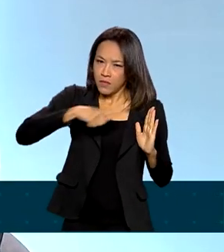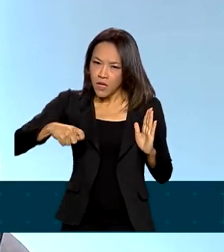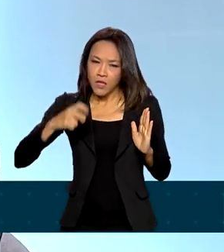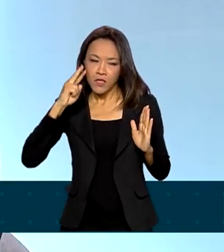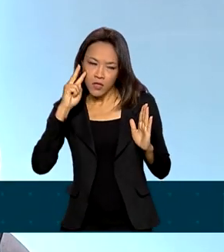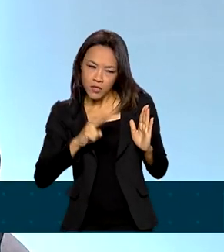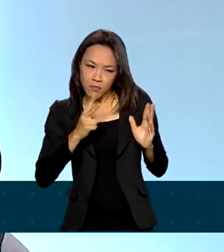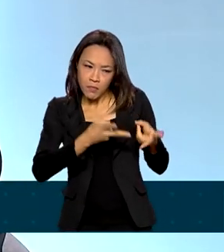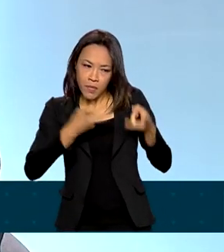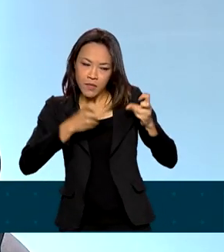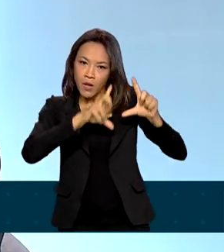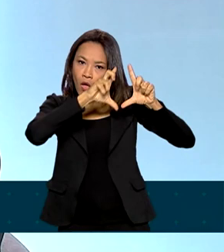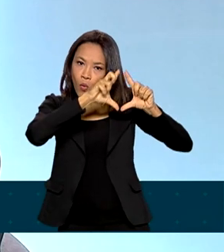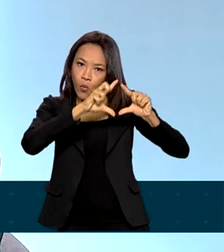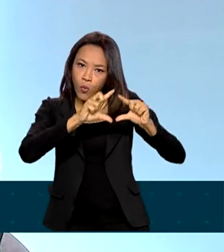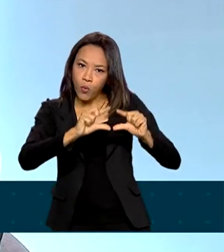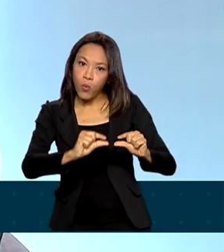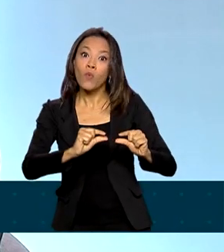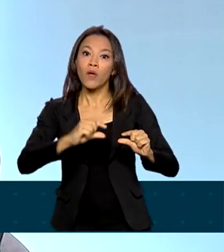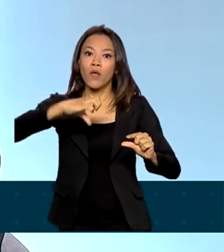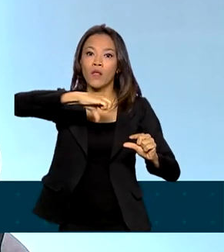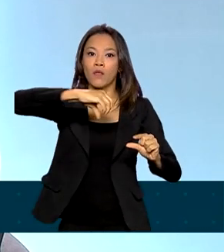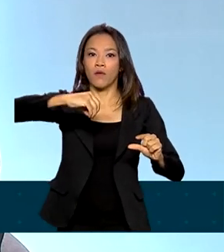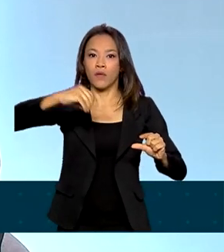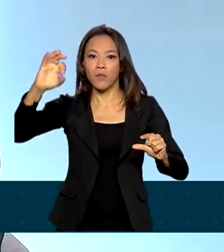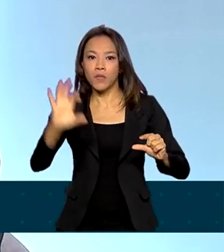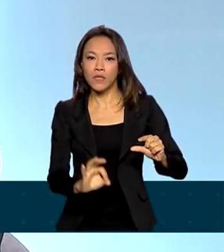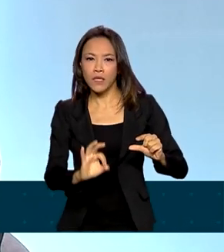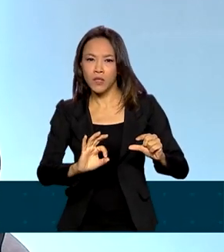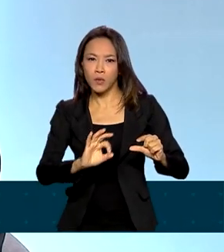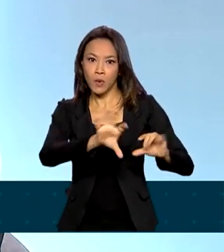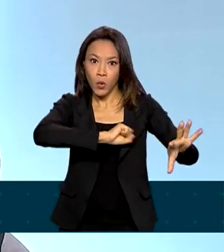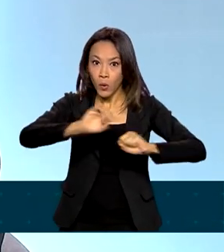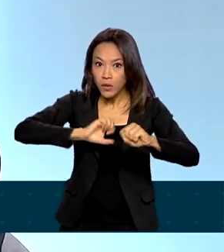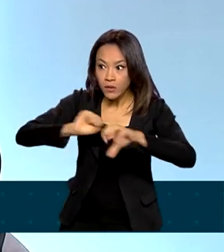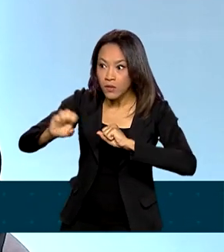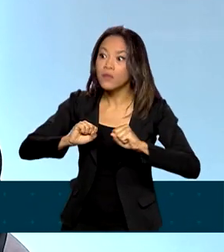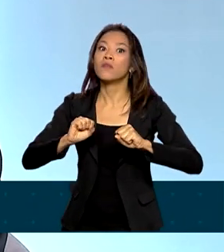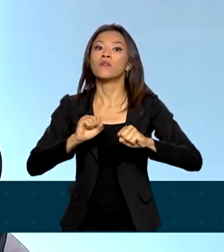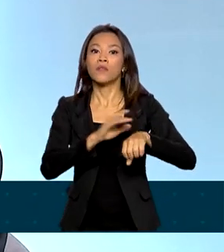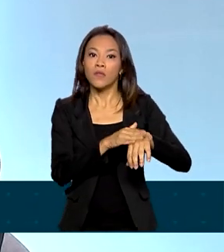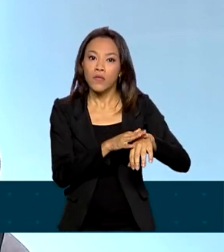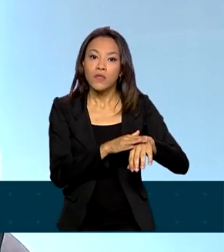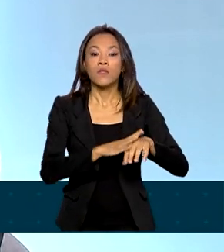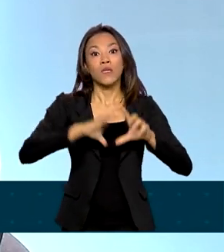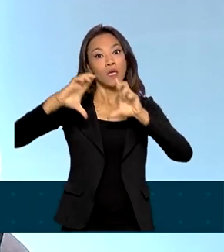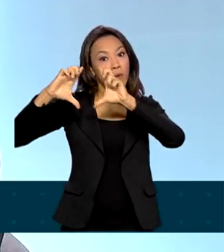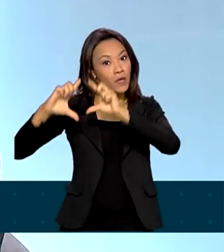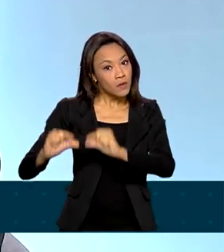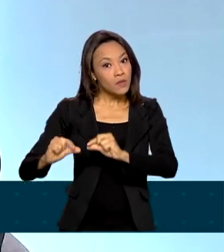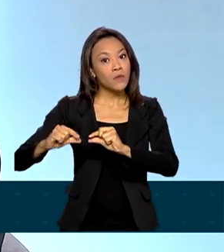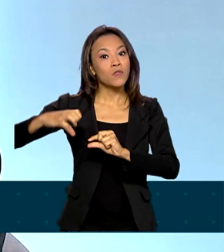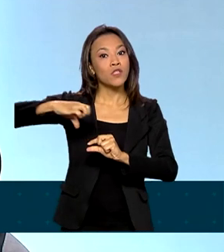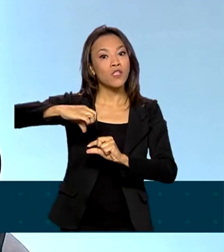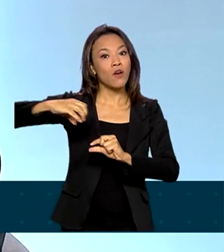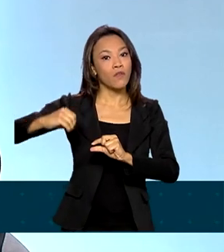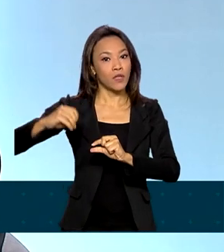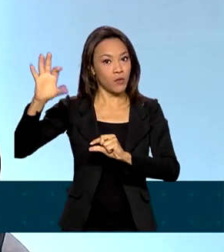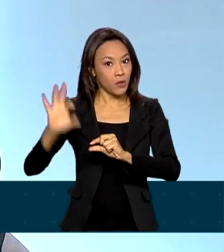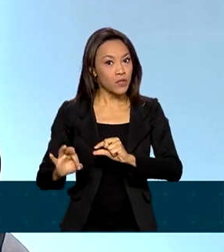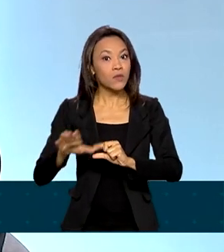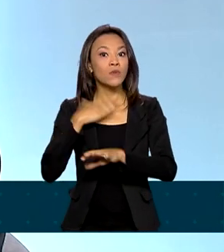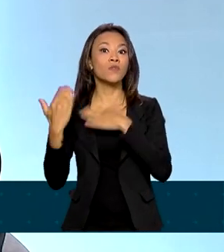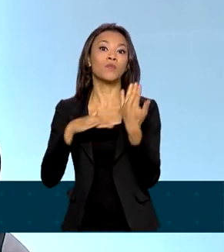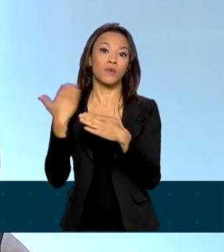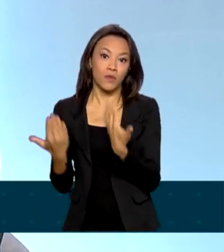redução de 90% do número de casos e uma redução de 90% do número de